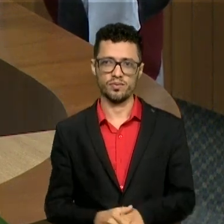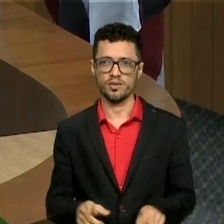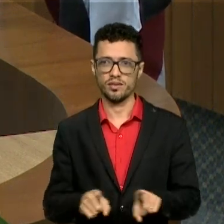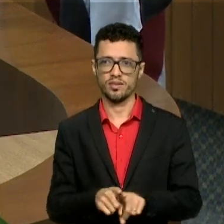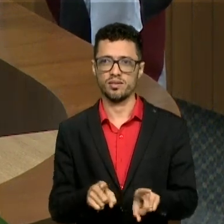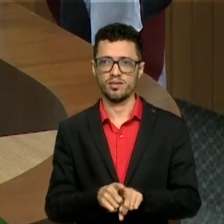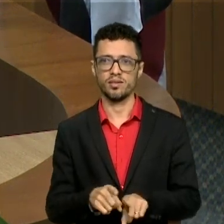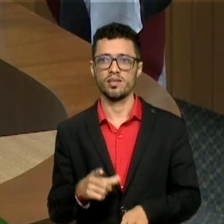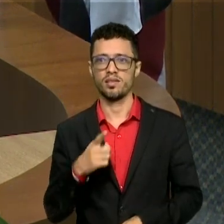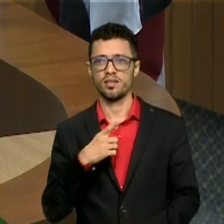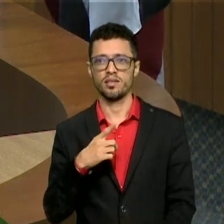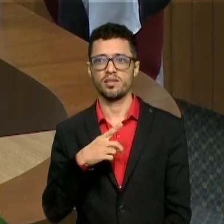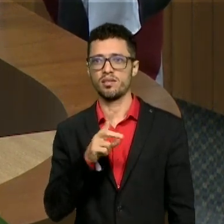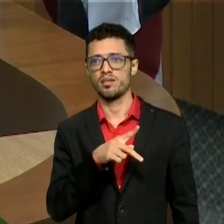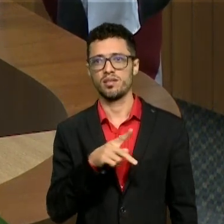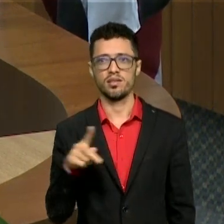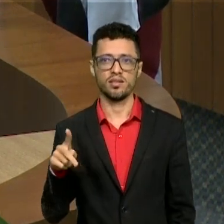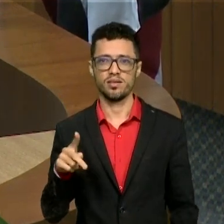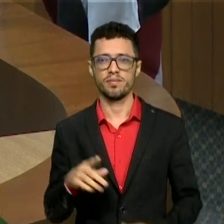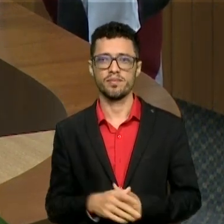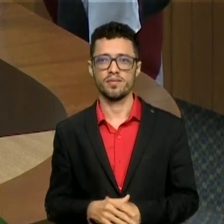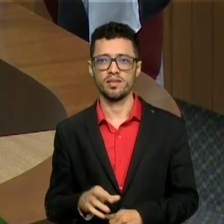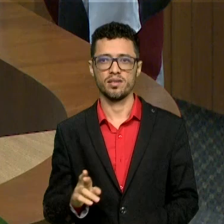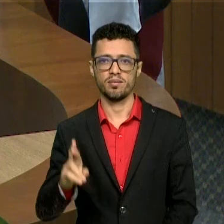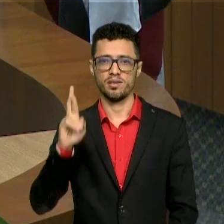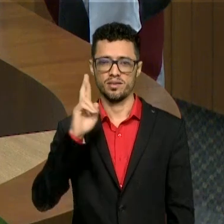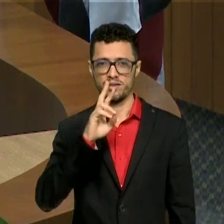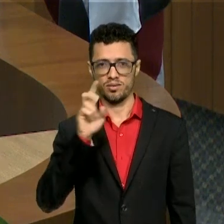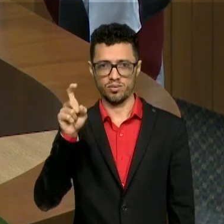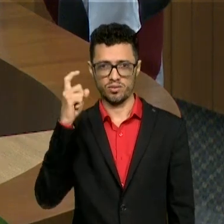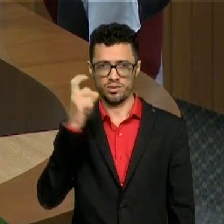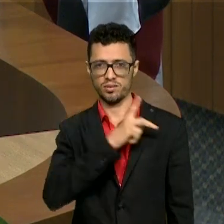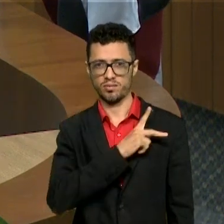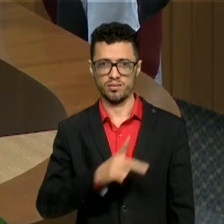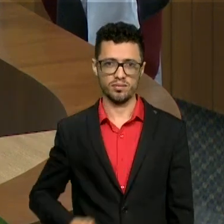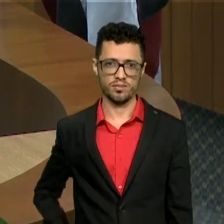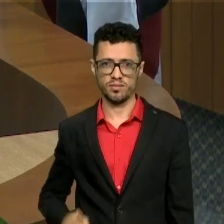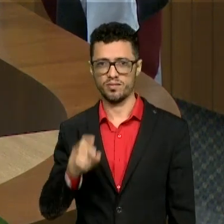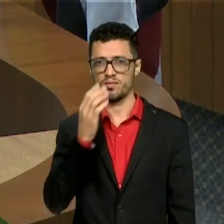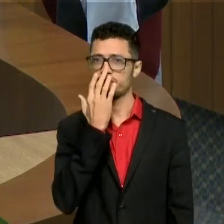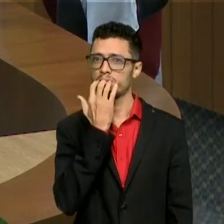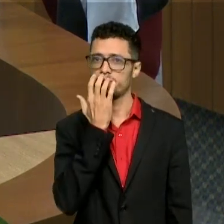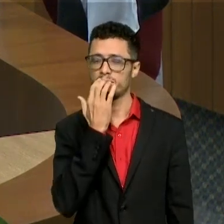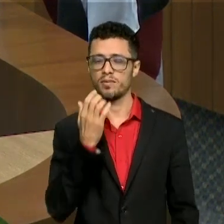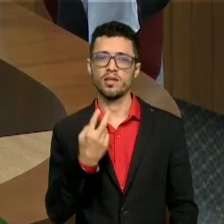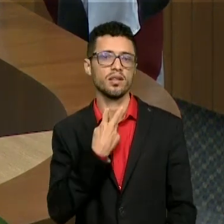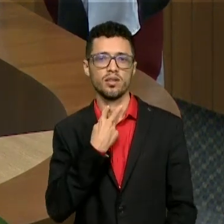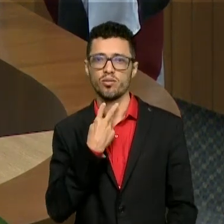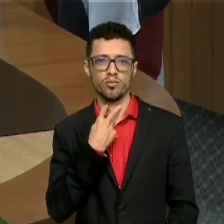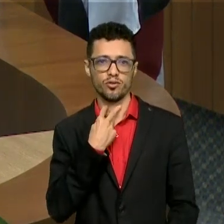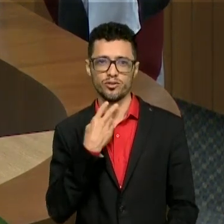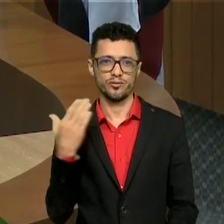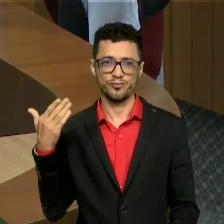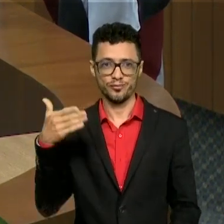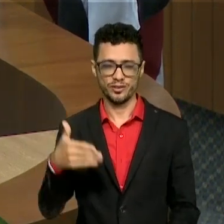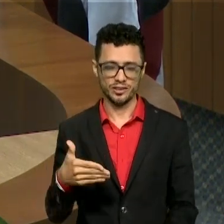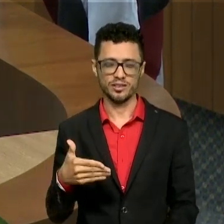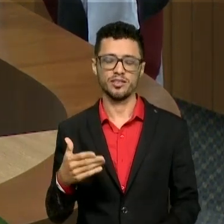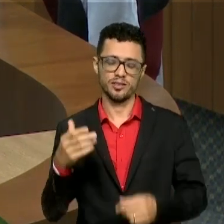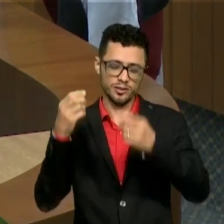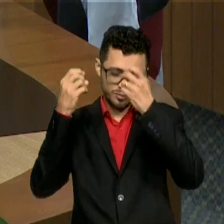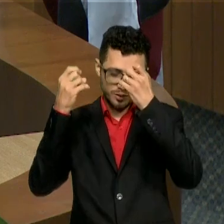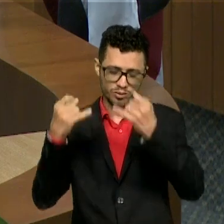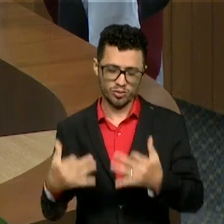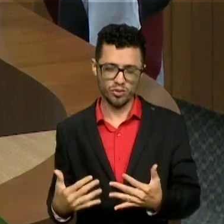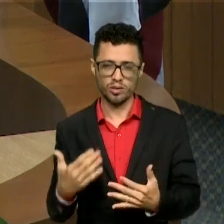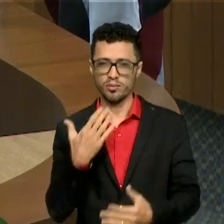Mirante, aqui representando o presidente Sarney, que não pôde comparecer e justificou e pediu que o seu